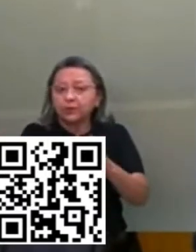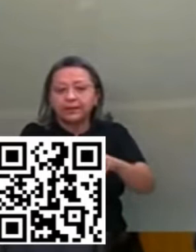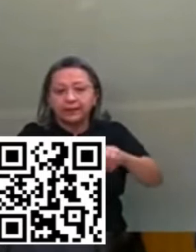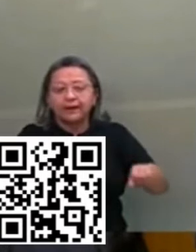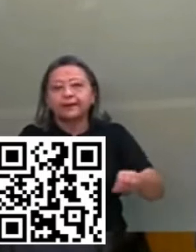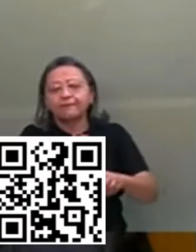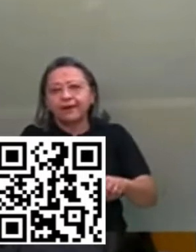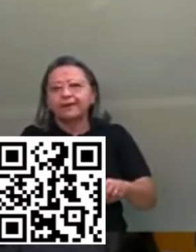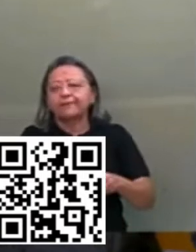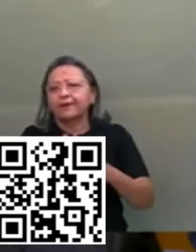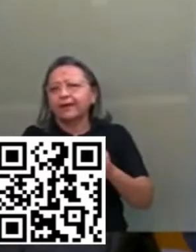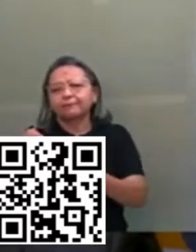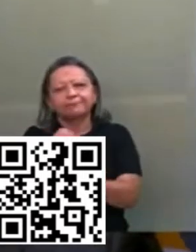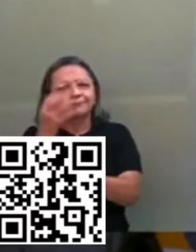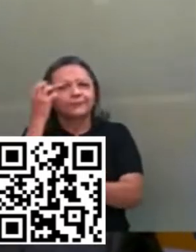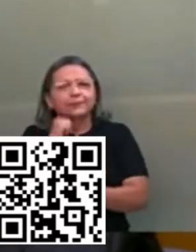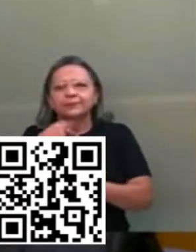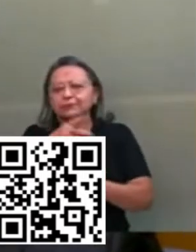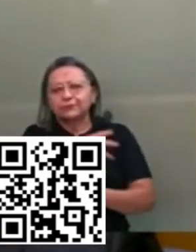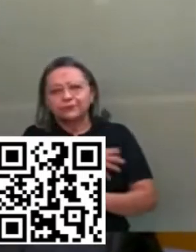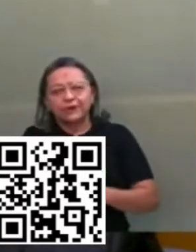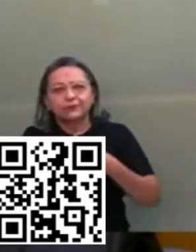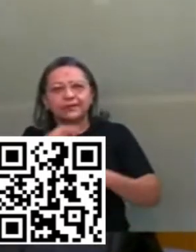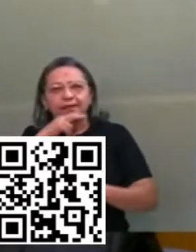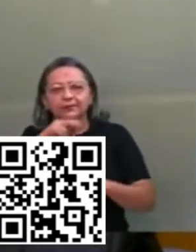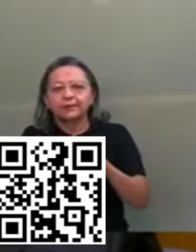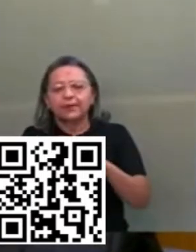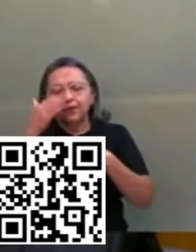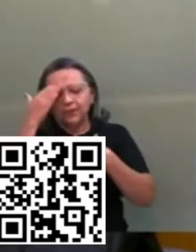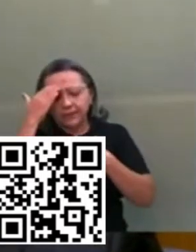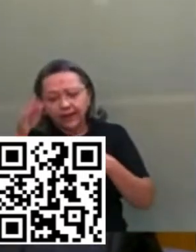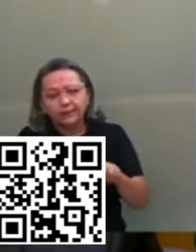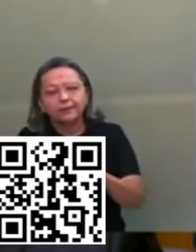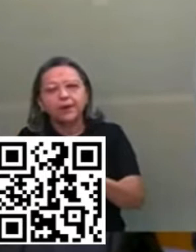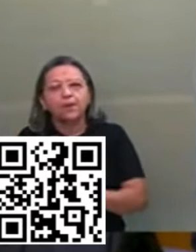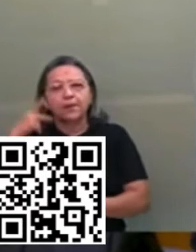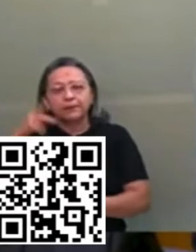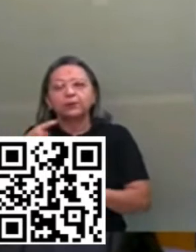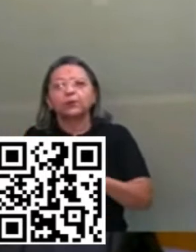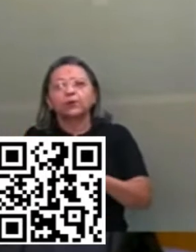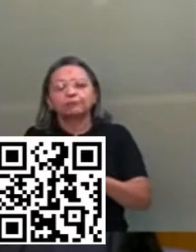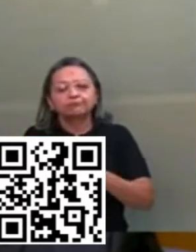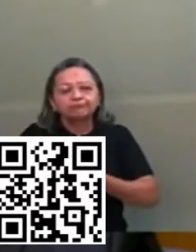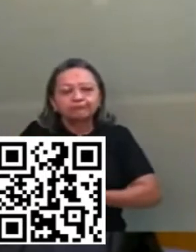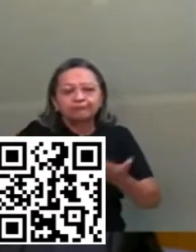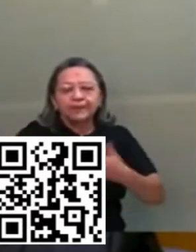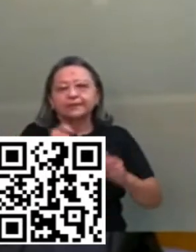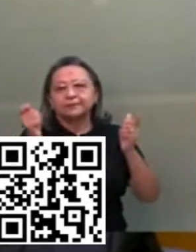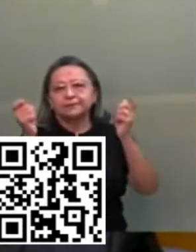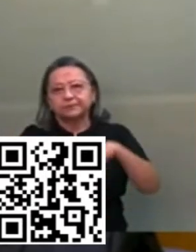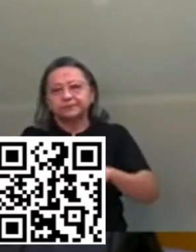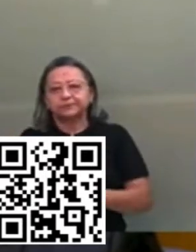que ficará como herança para seus filhos e netos. Obrigado ao Parlamento por viabilizar essa